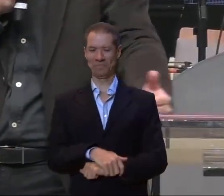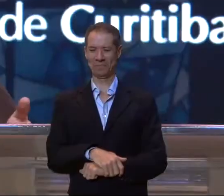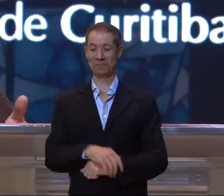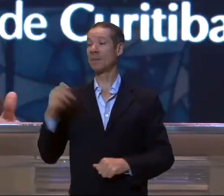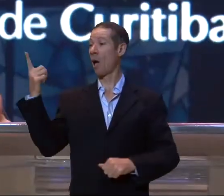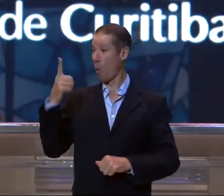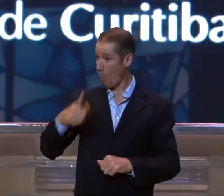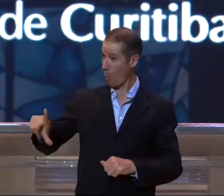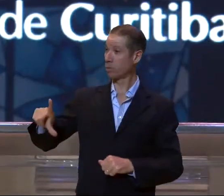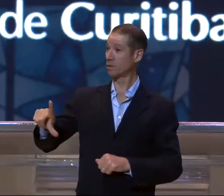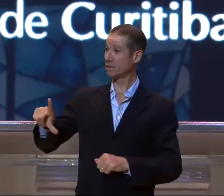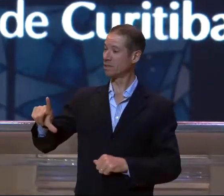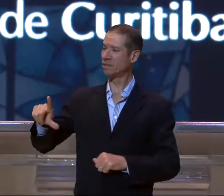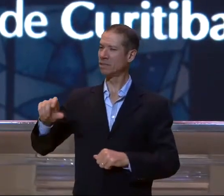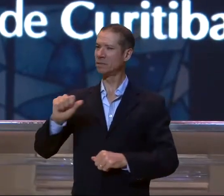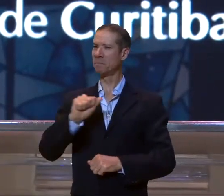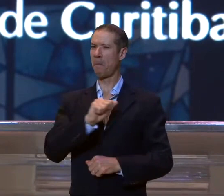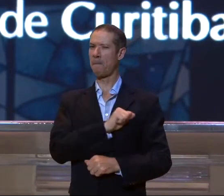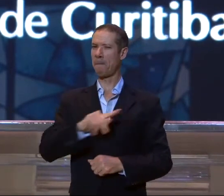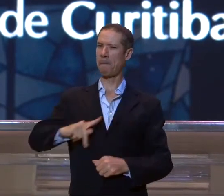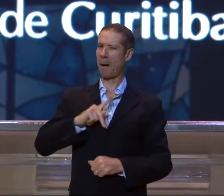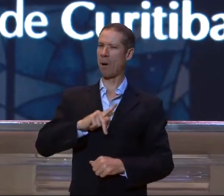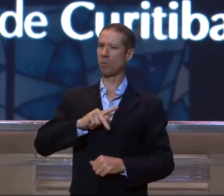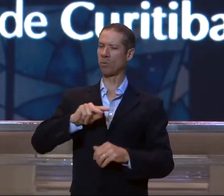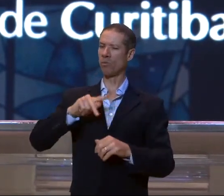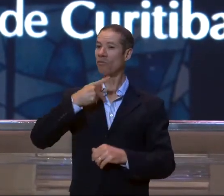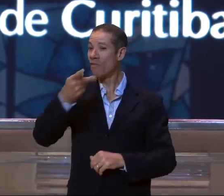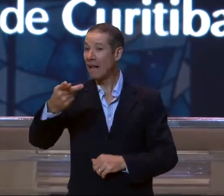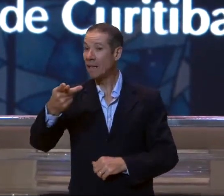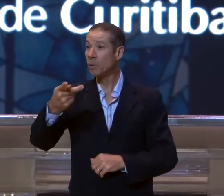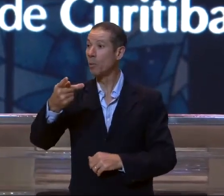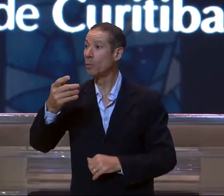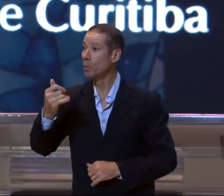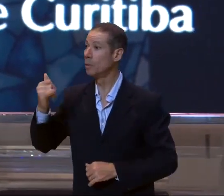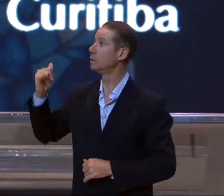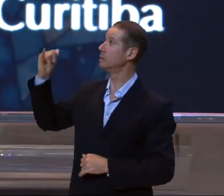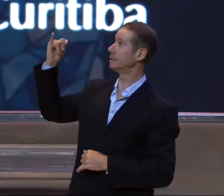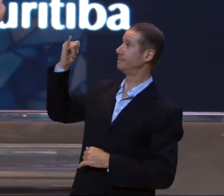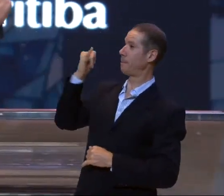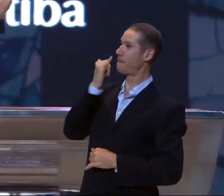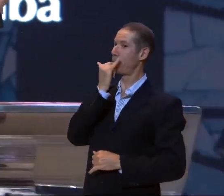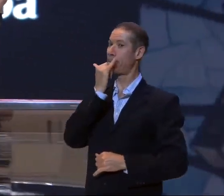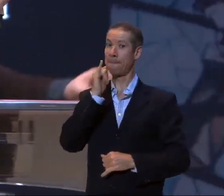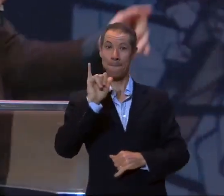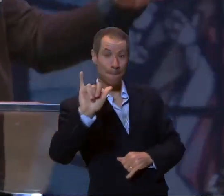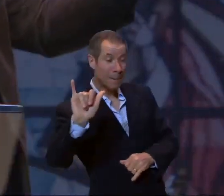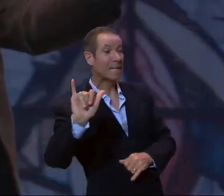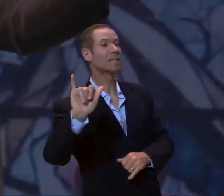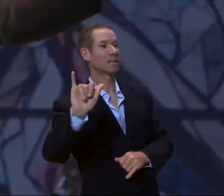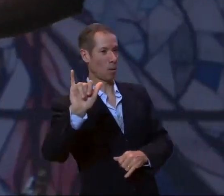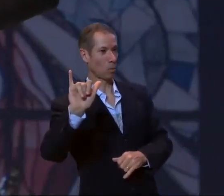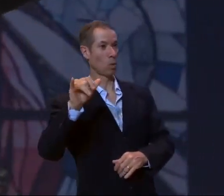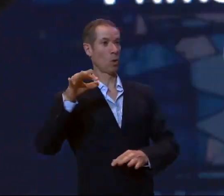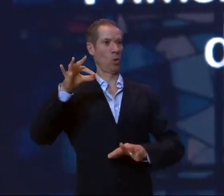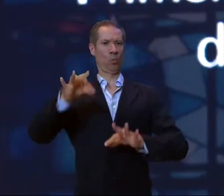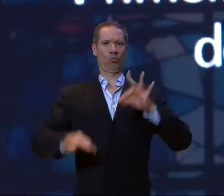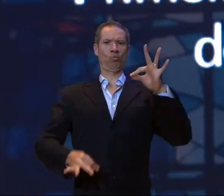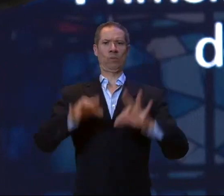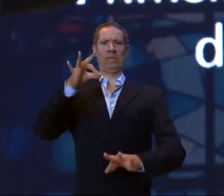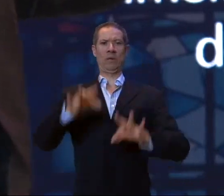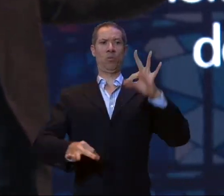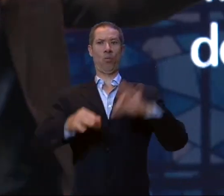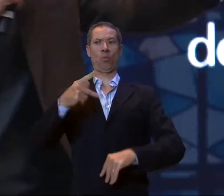Em outras palavras, ele está falando ali sobre perdão. E o que ele está dizendo é, no tribunal do